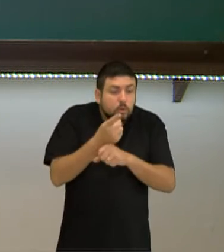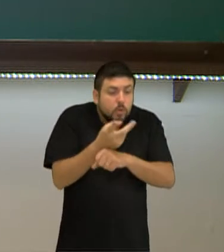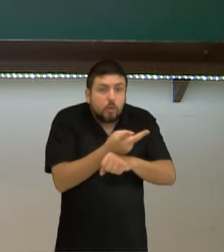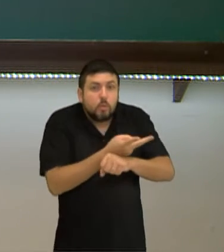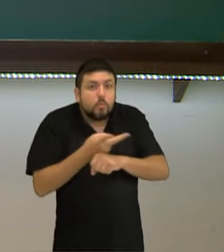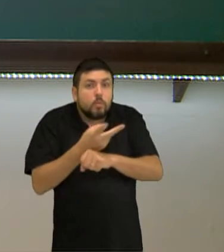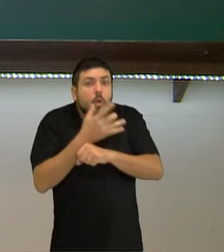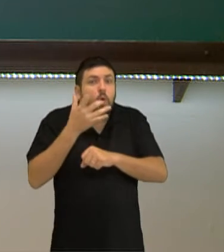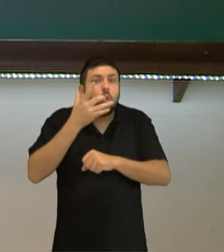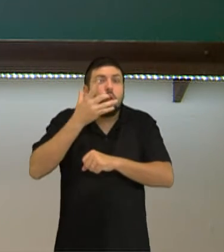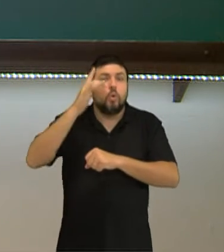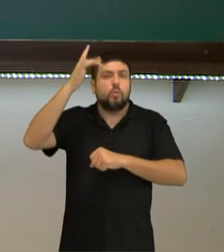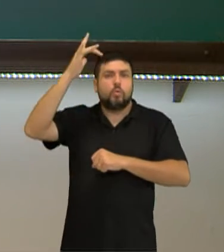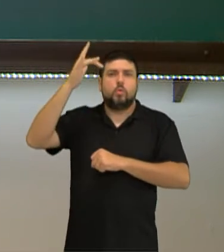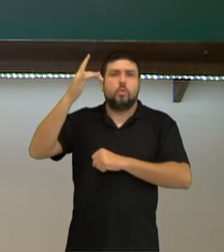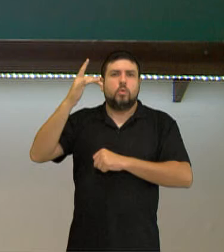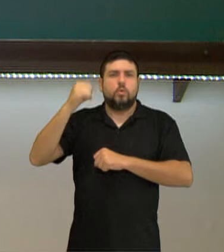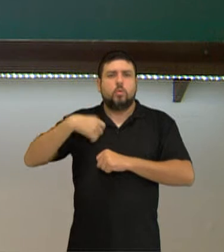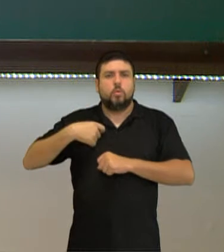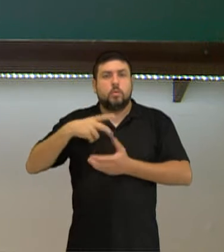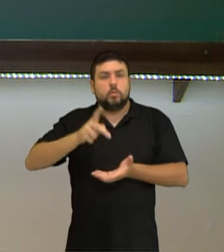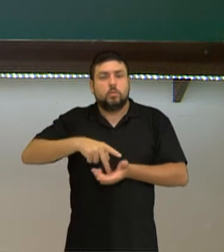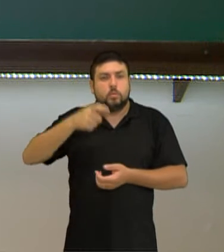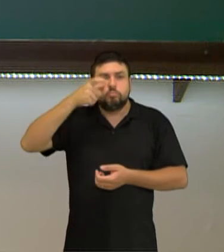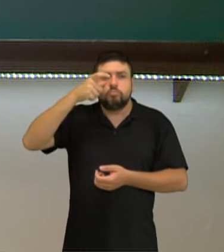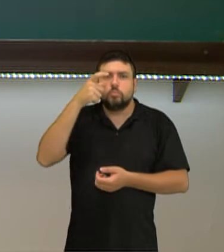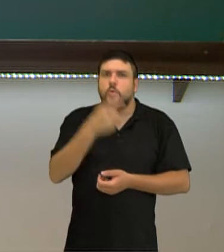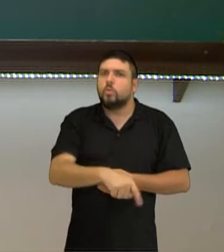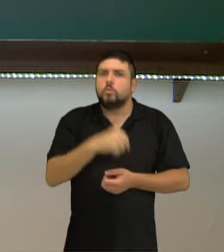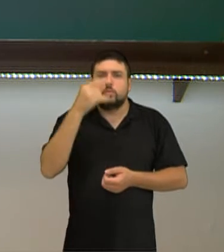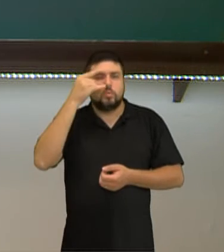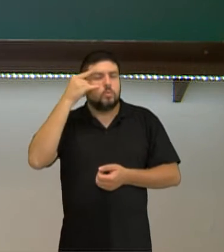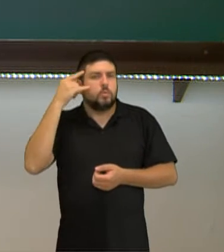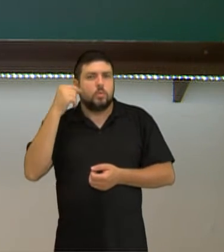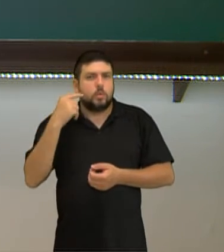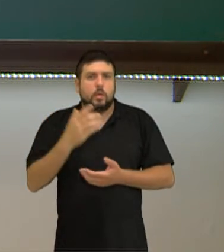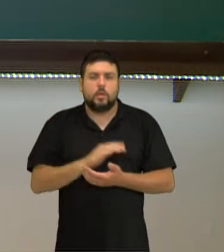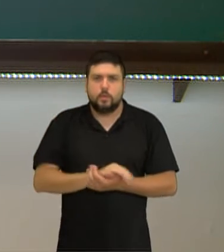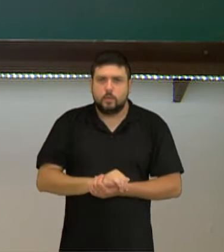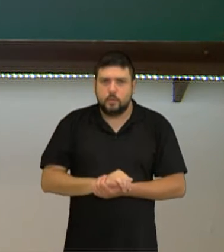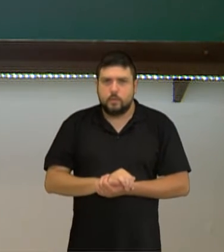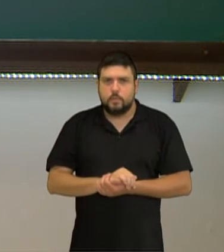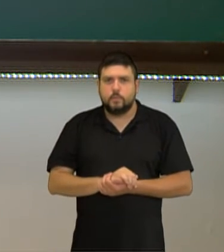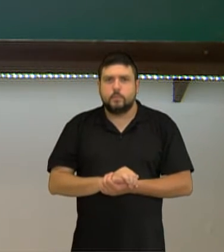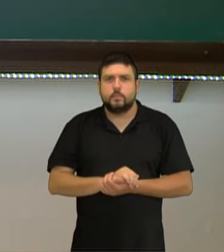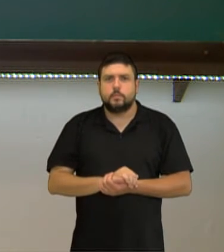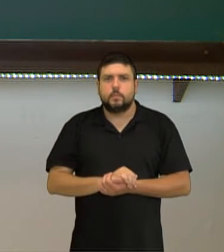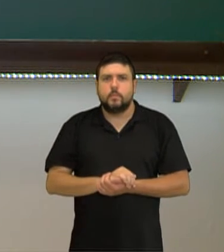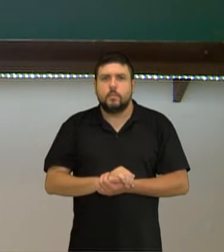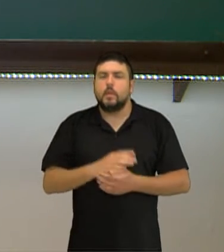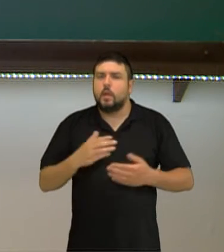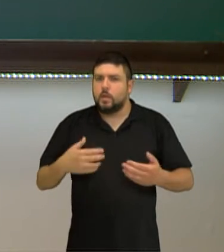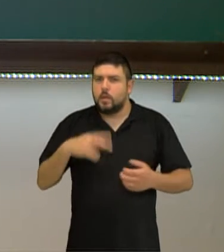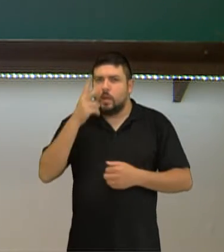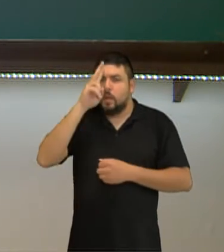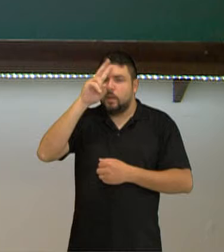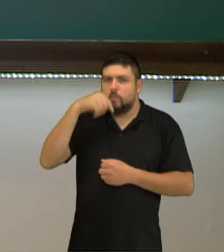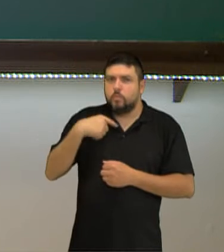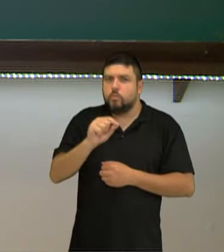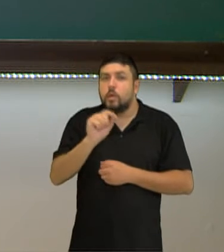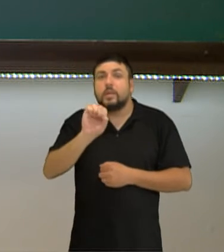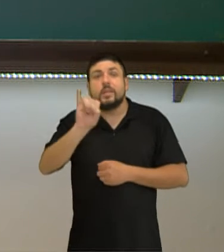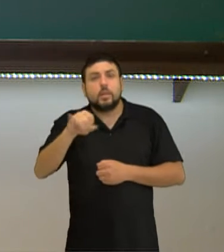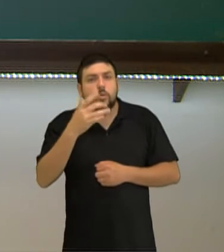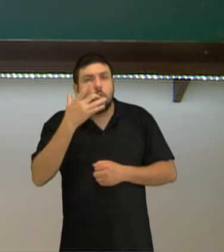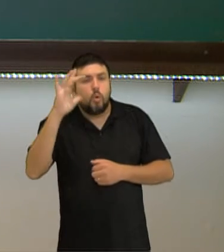metal precioso que era aí sinônimo de riqueza para uma nação dentro da política mercantilista. Lembram disso? Que o acúmulo de